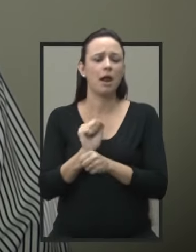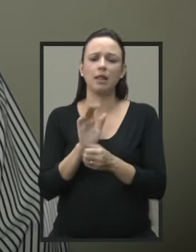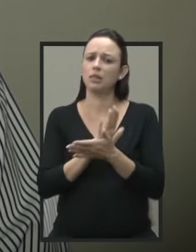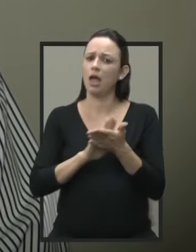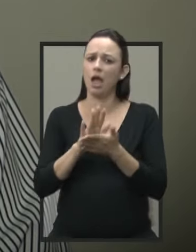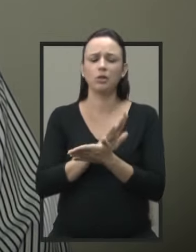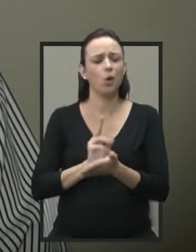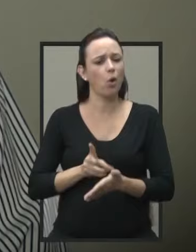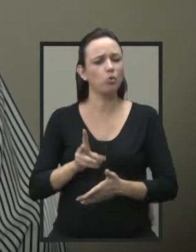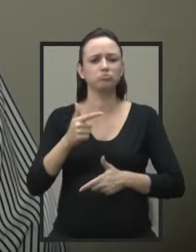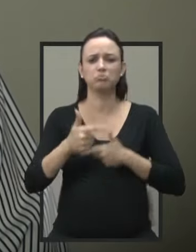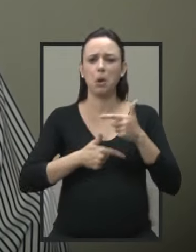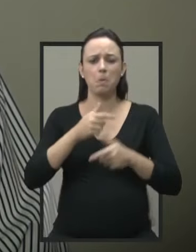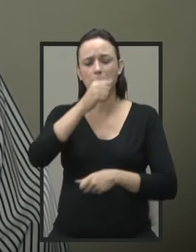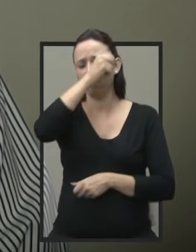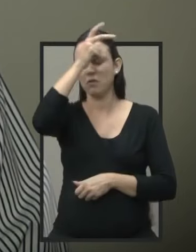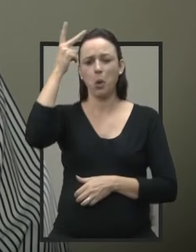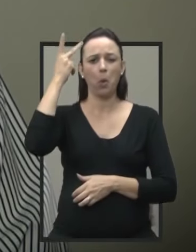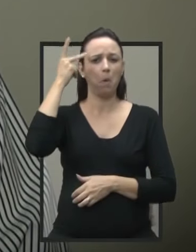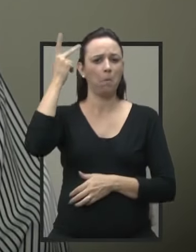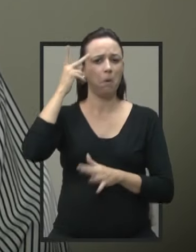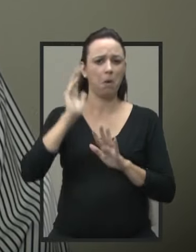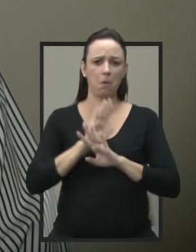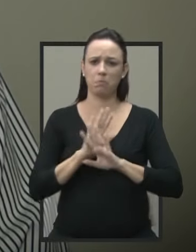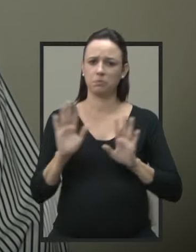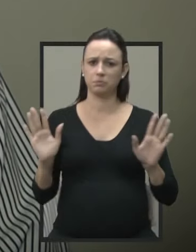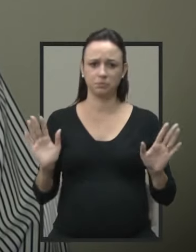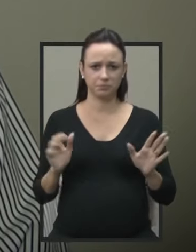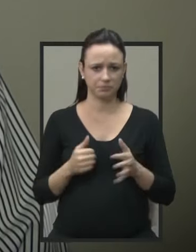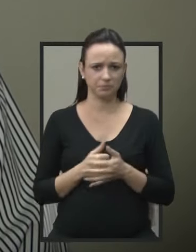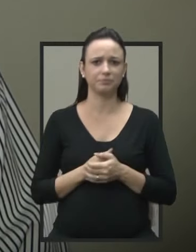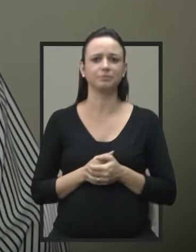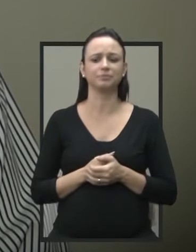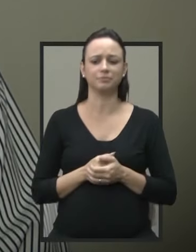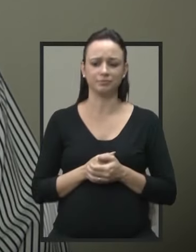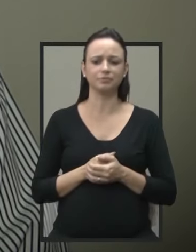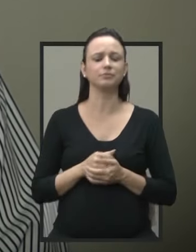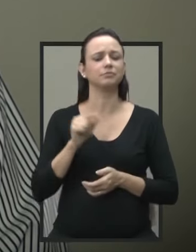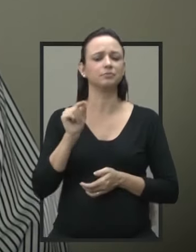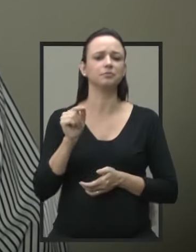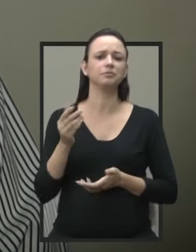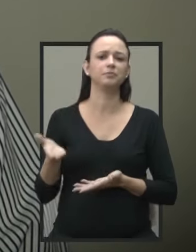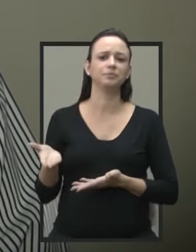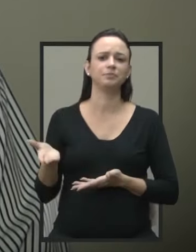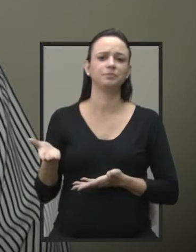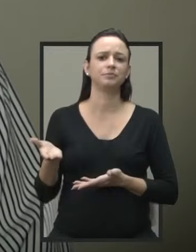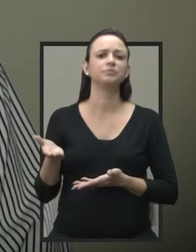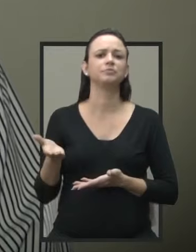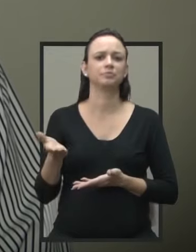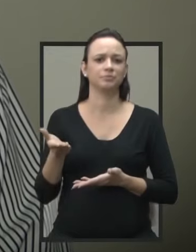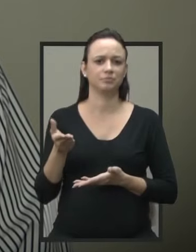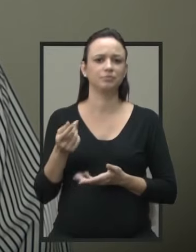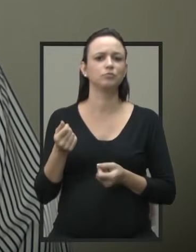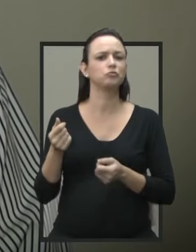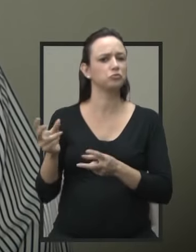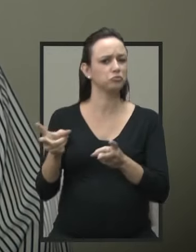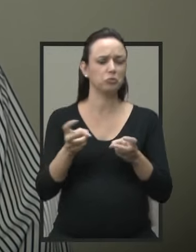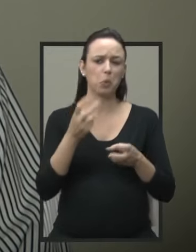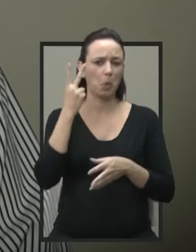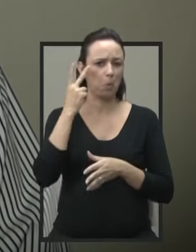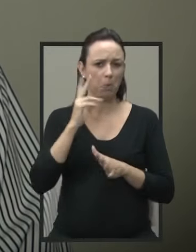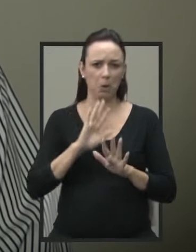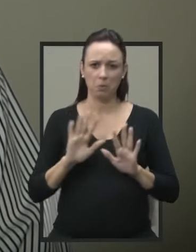paralisação nenhuma, praticamente, naquilo que concedia ao erguimento da